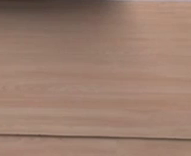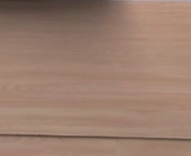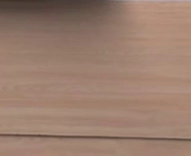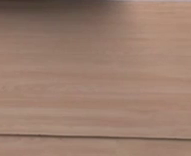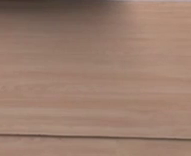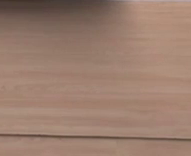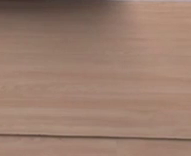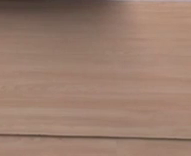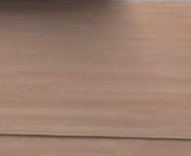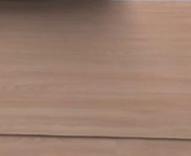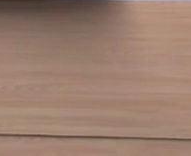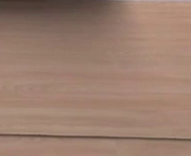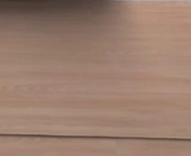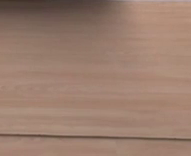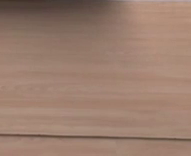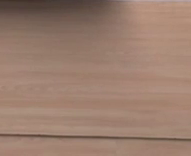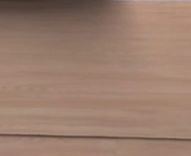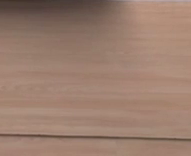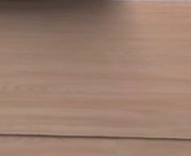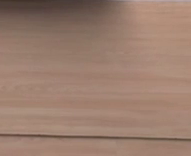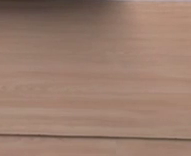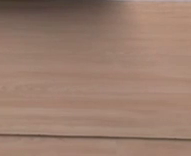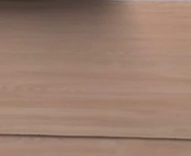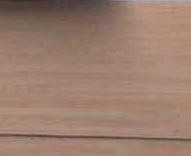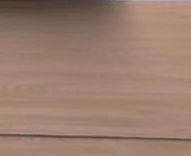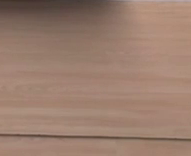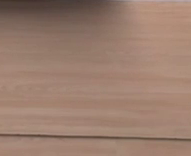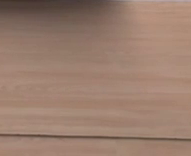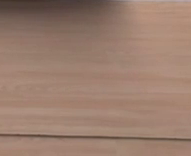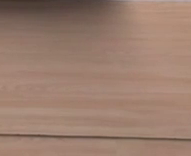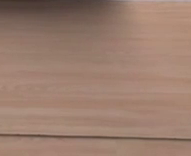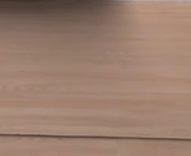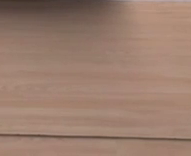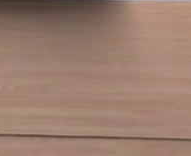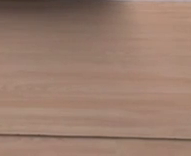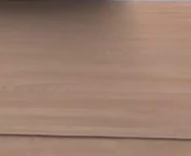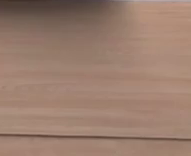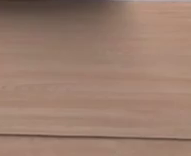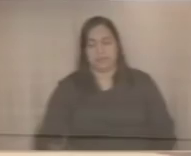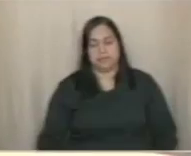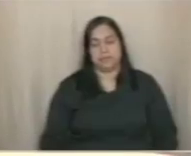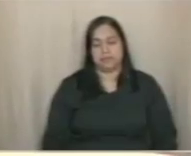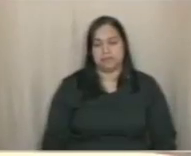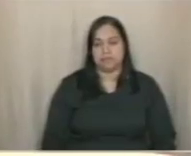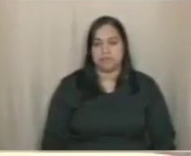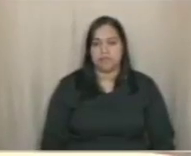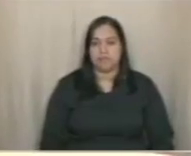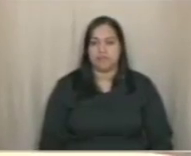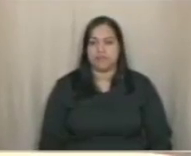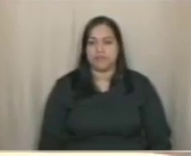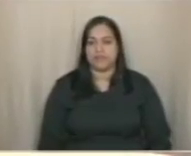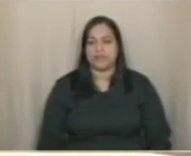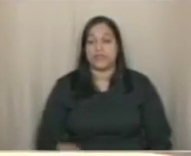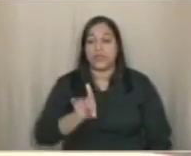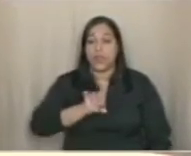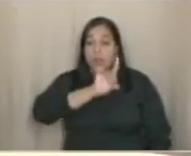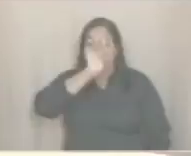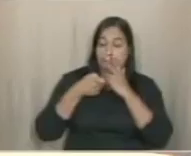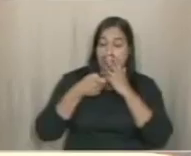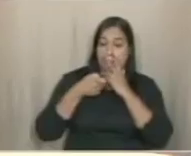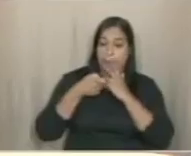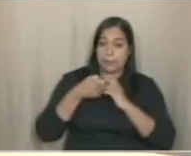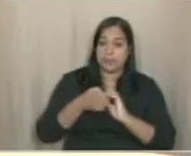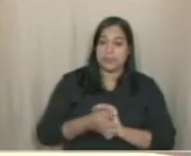news, a respeito de doação de mantimentos para as vítimas das chuvas. No próprio dia da liberdade de